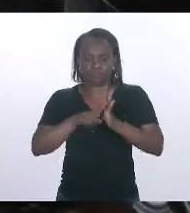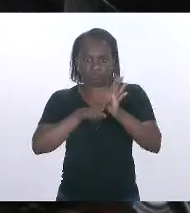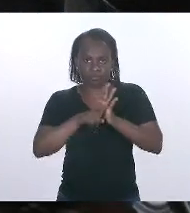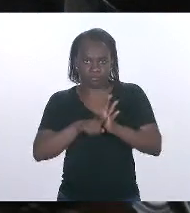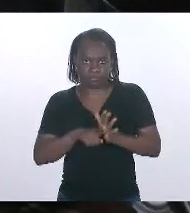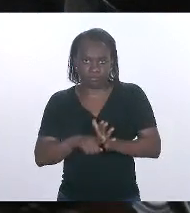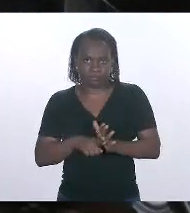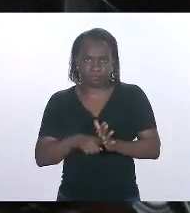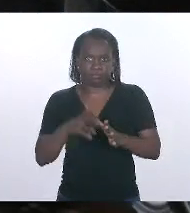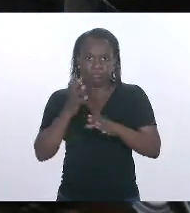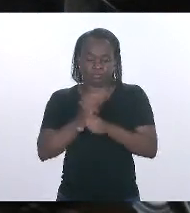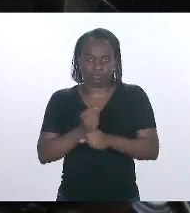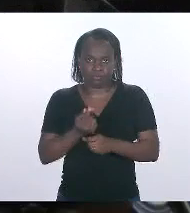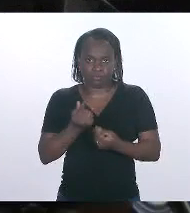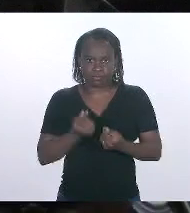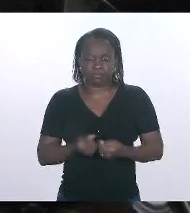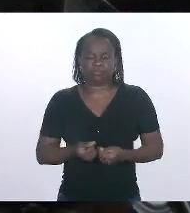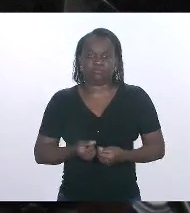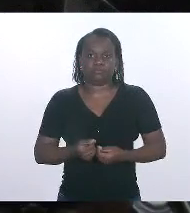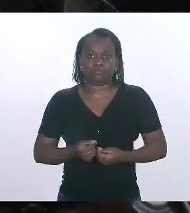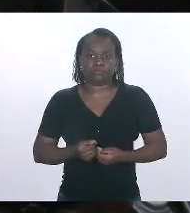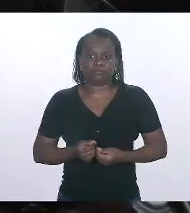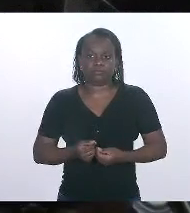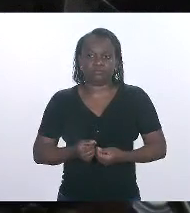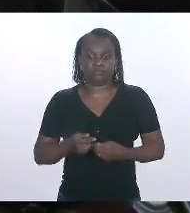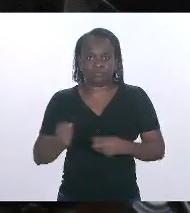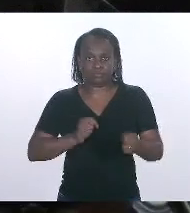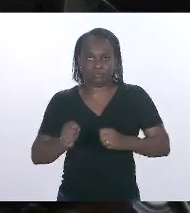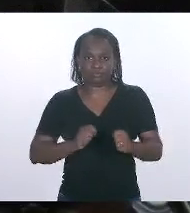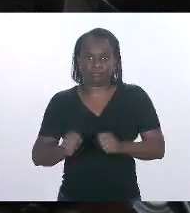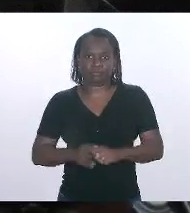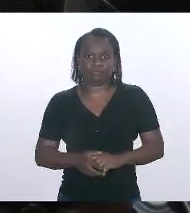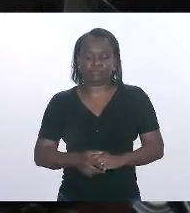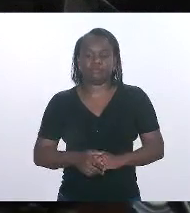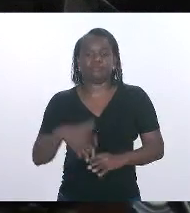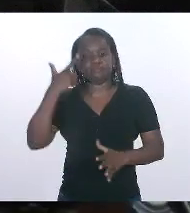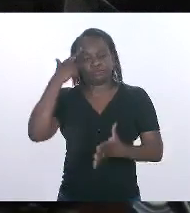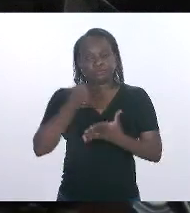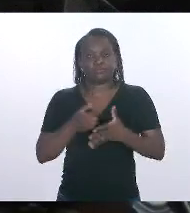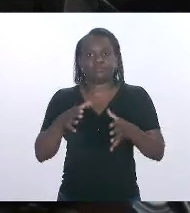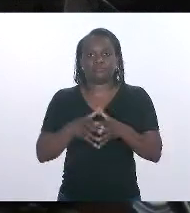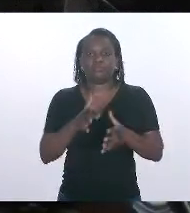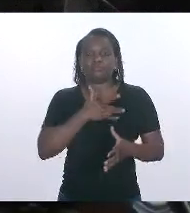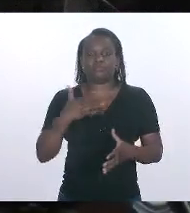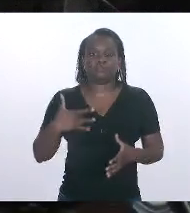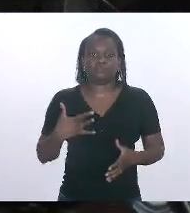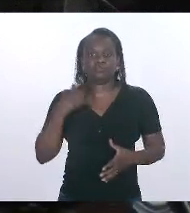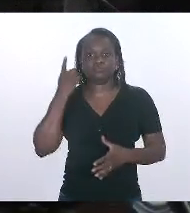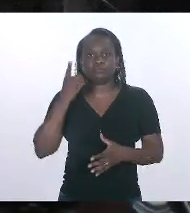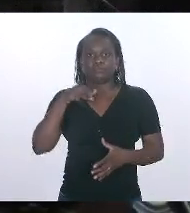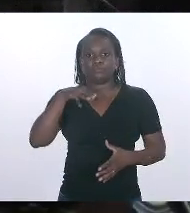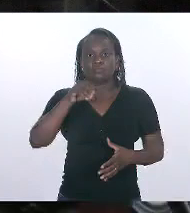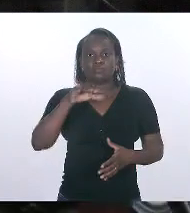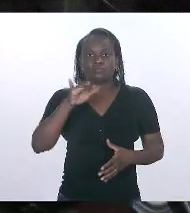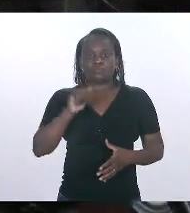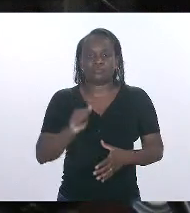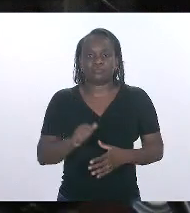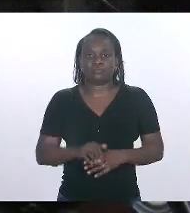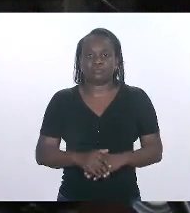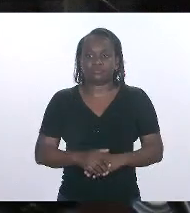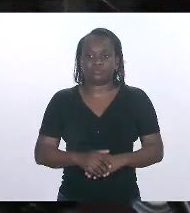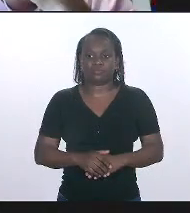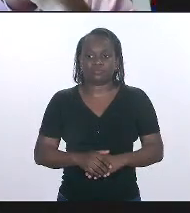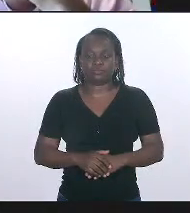fiscalização financeira e controle. Para emitir parecer pela Comissão de Saúde, deputada Mônica